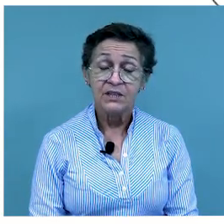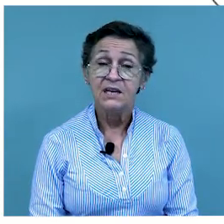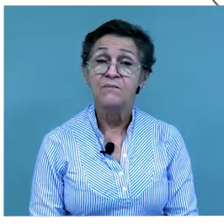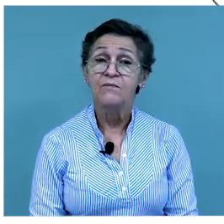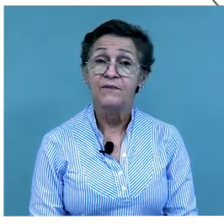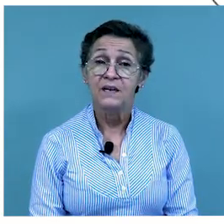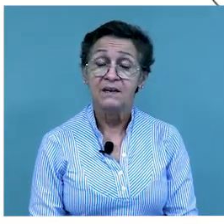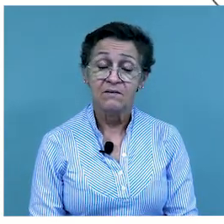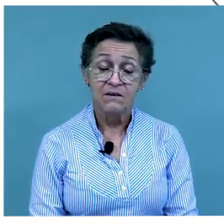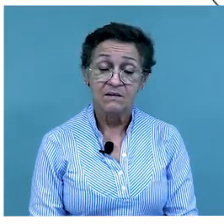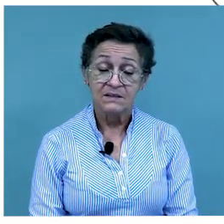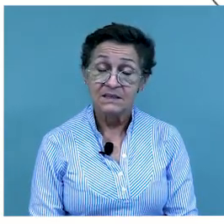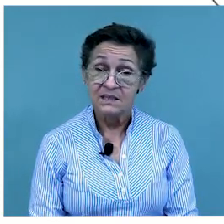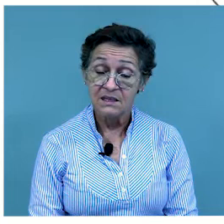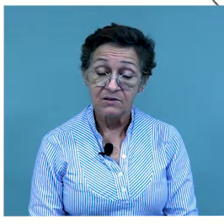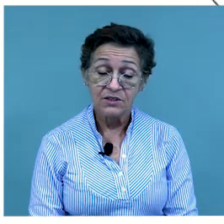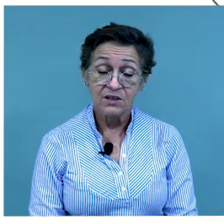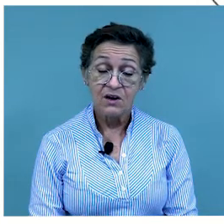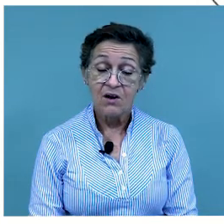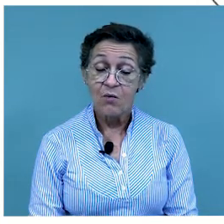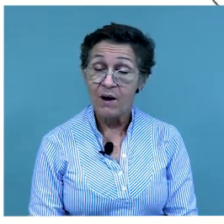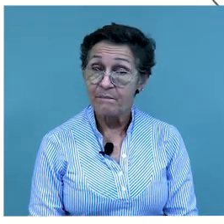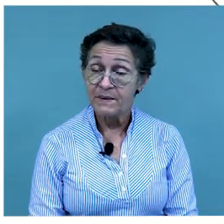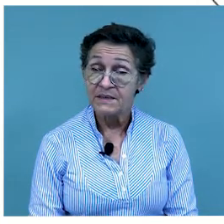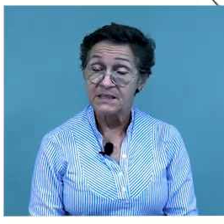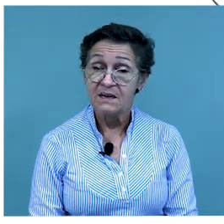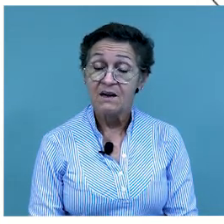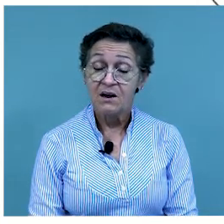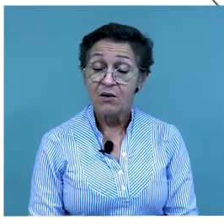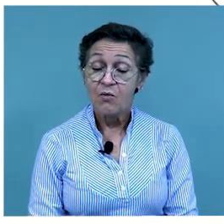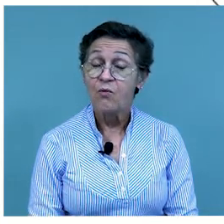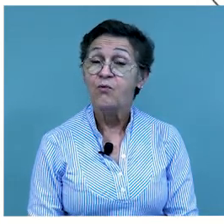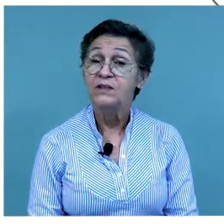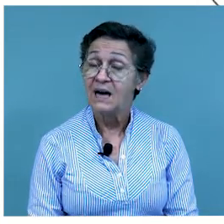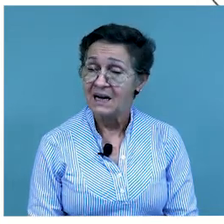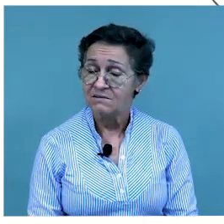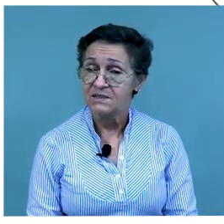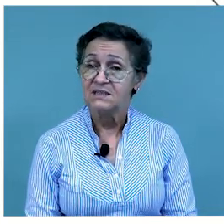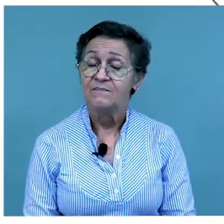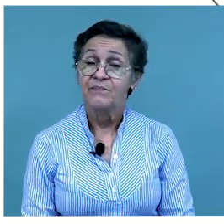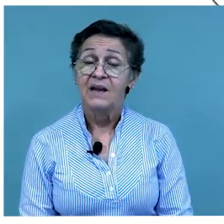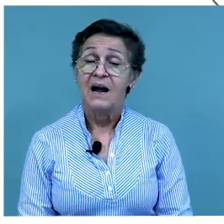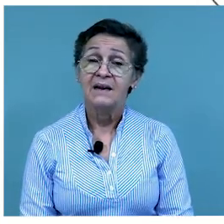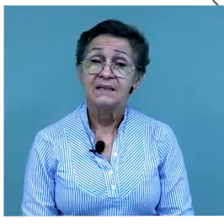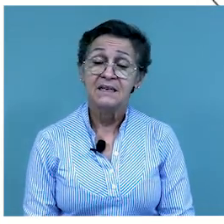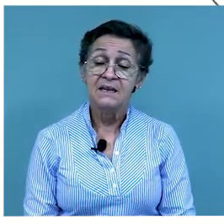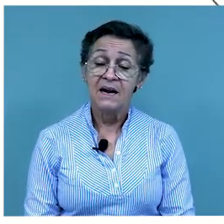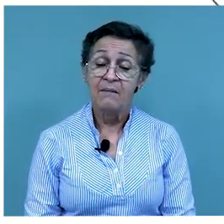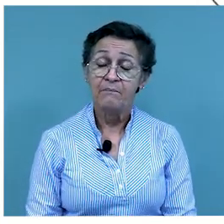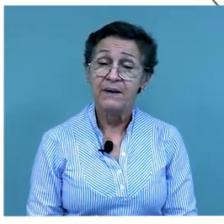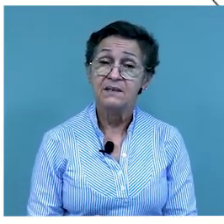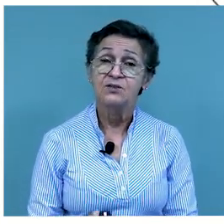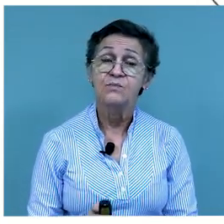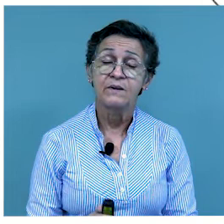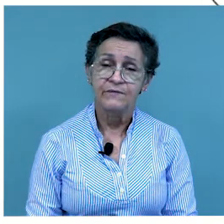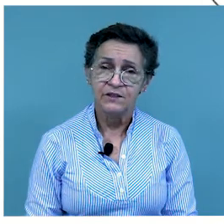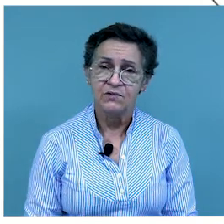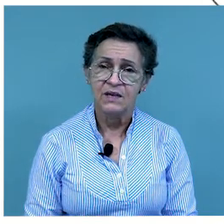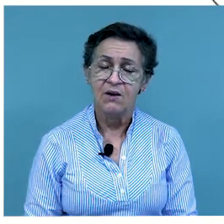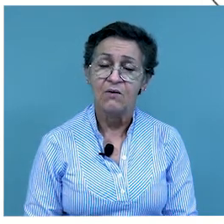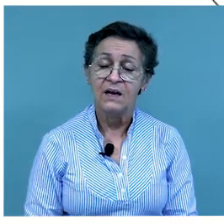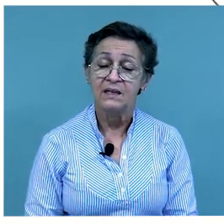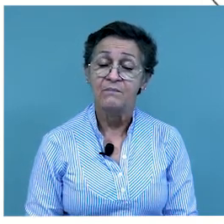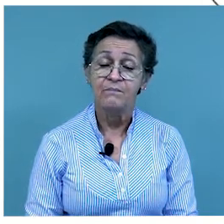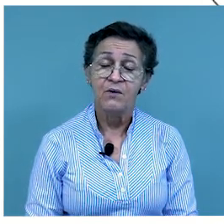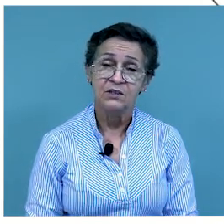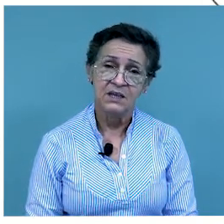pode remover cílios com a pensa com cuidados aqui apenas um